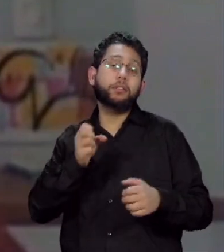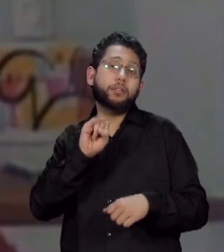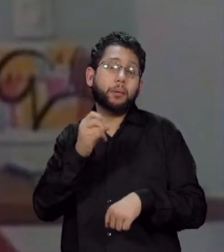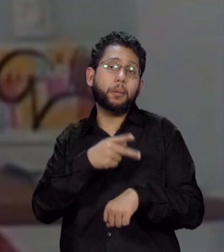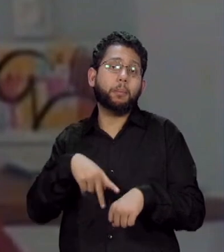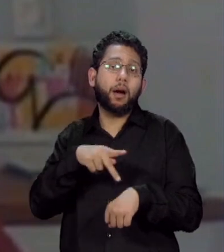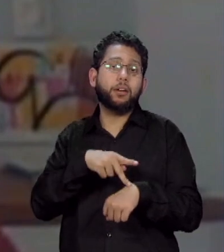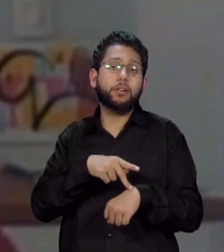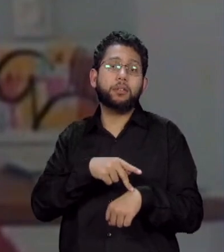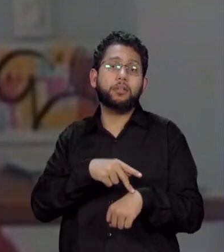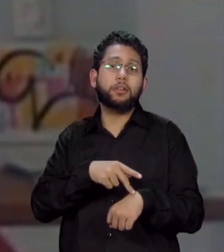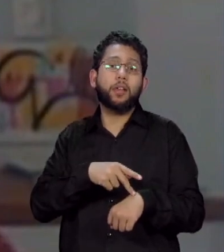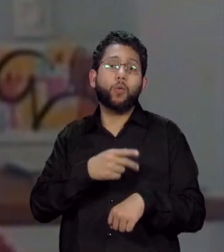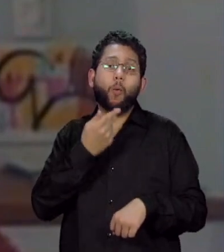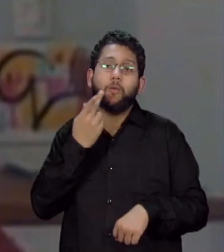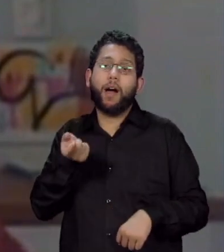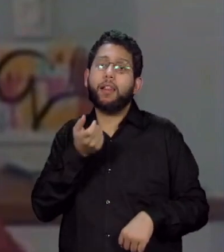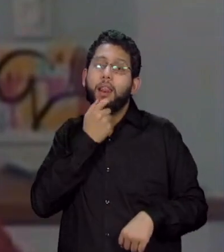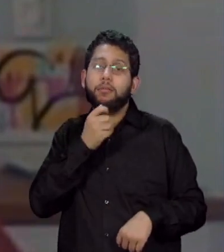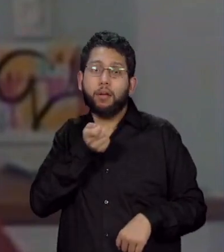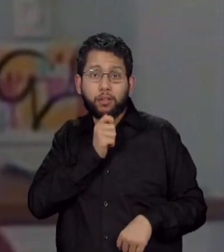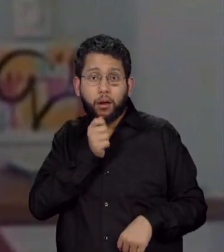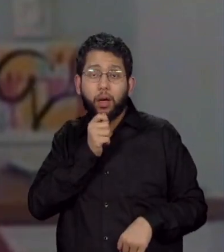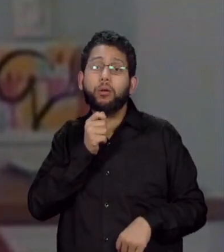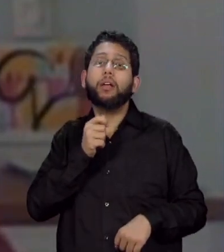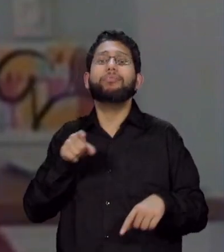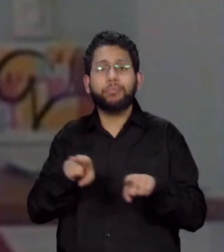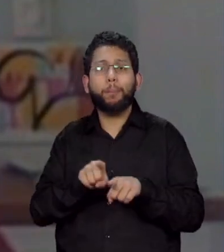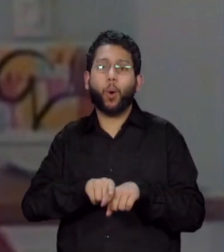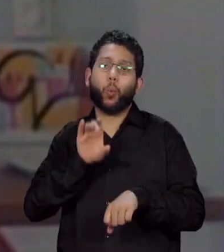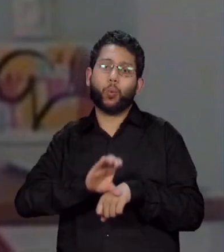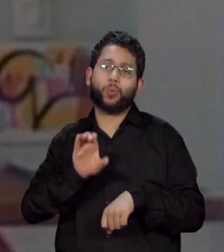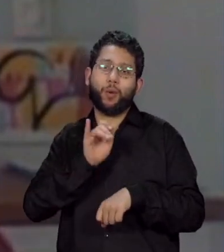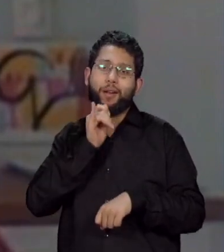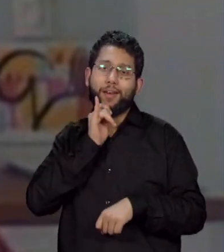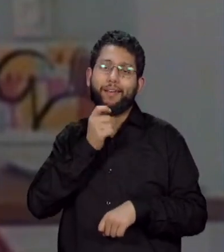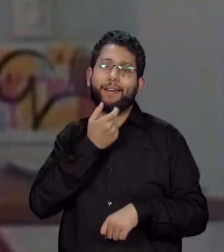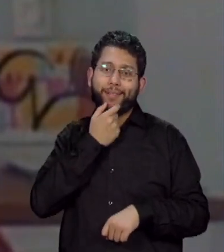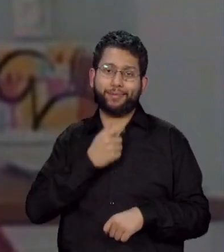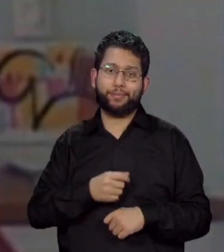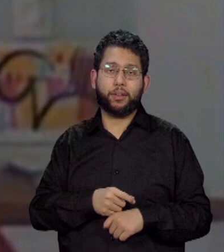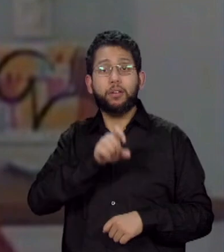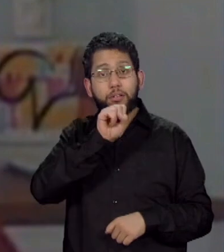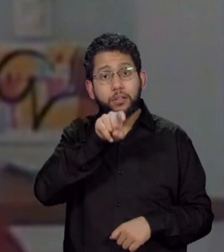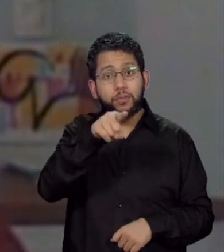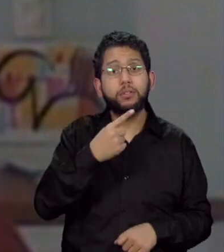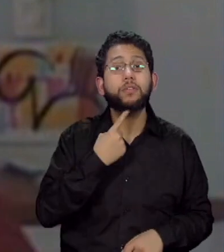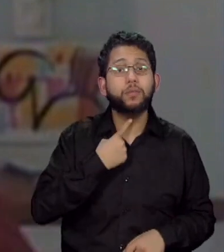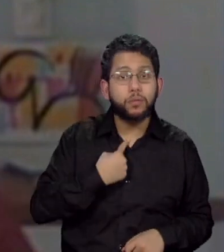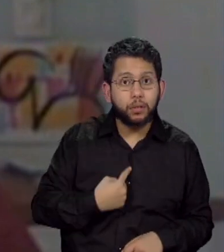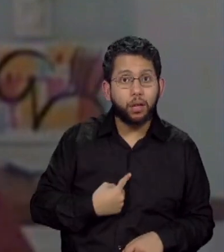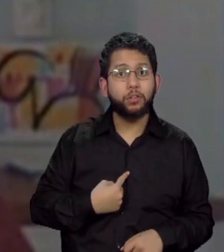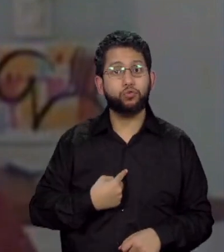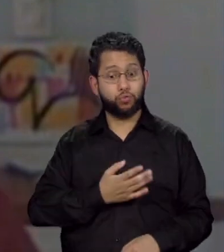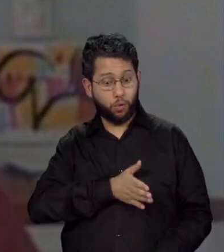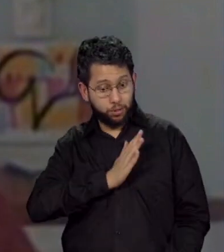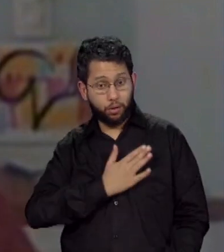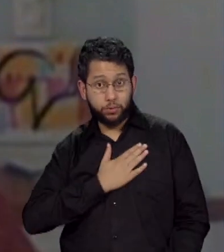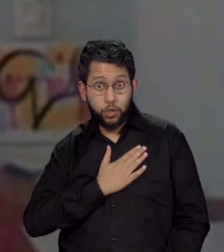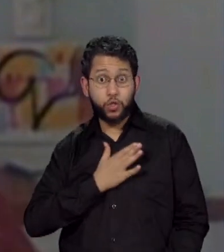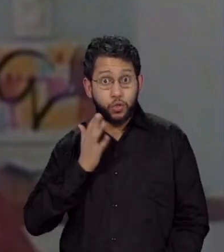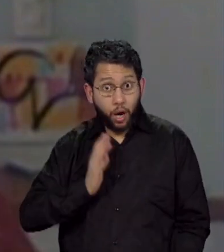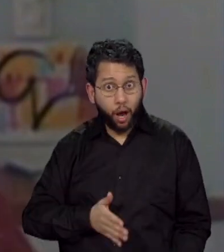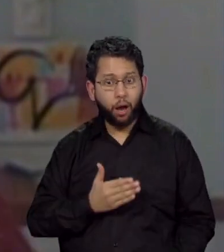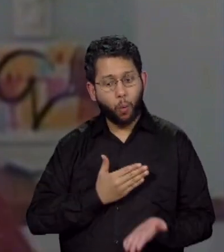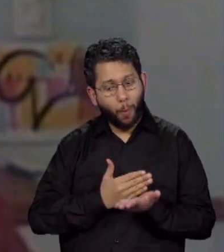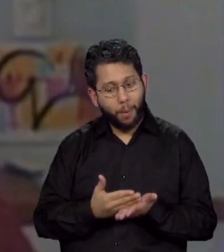países que não sejam anglófonos. Então, essa questão de você, se você tem esse desejo, você já ir,